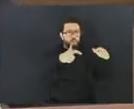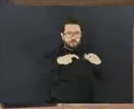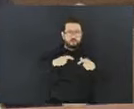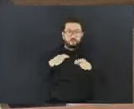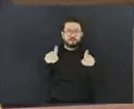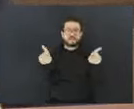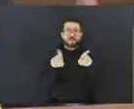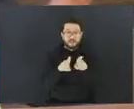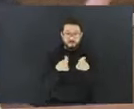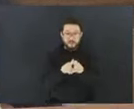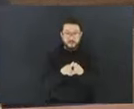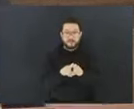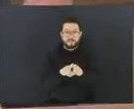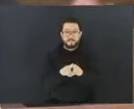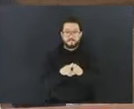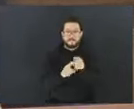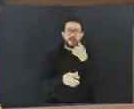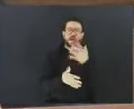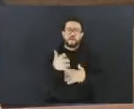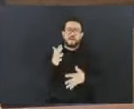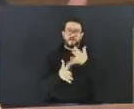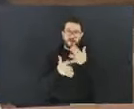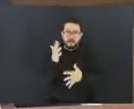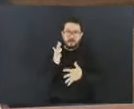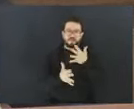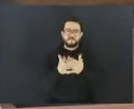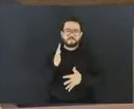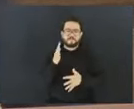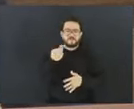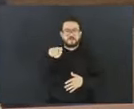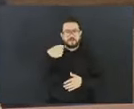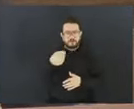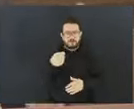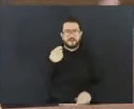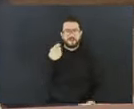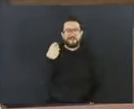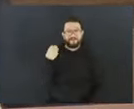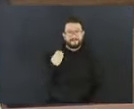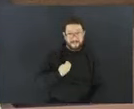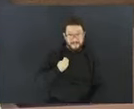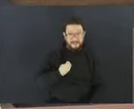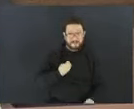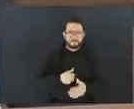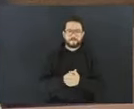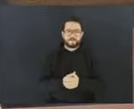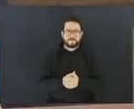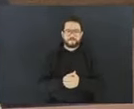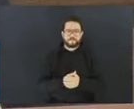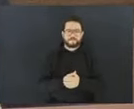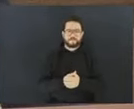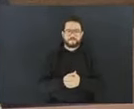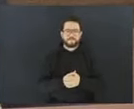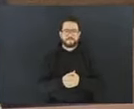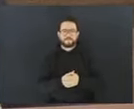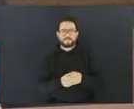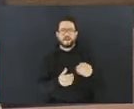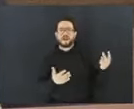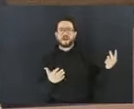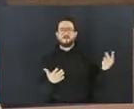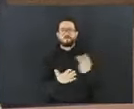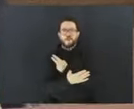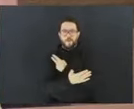distribuidora de bebida vende a bebida, o trabalho deles é um comércio, é a sua sobrevivência, mas o consumo que está vendo à frente dessas distribuidoras tem trazido